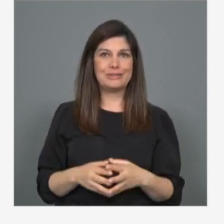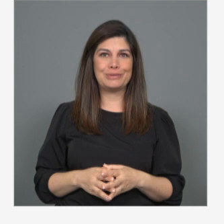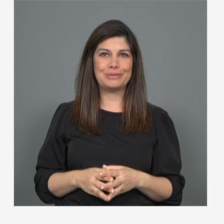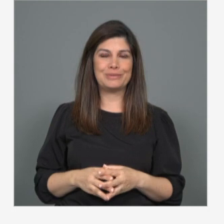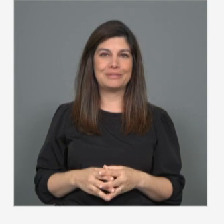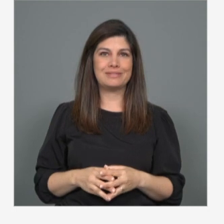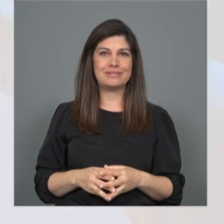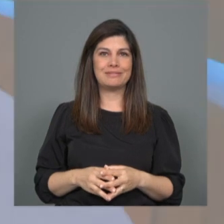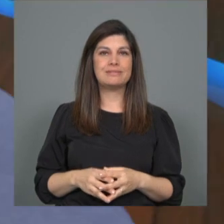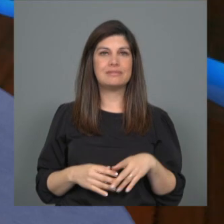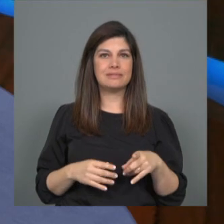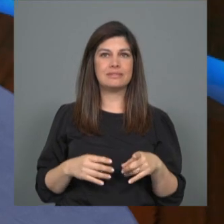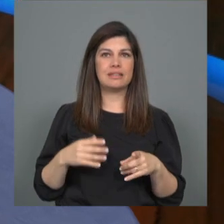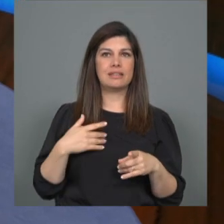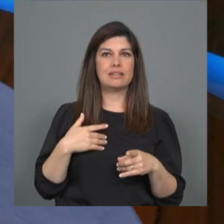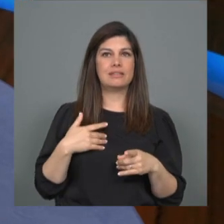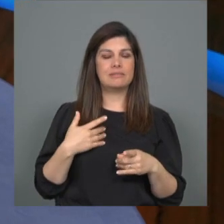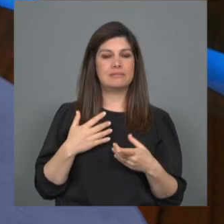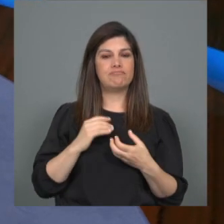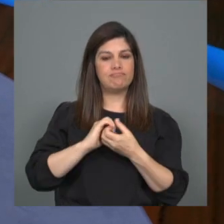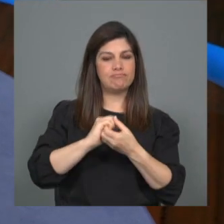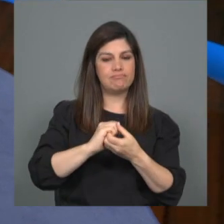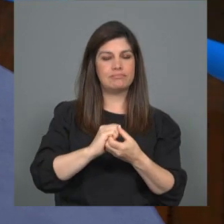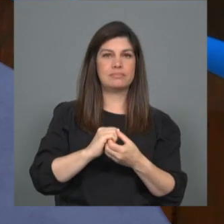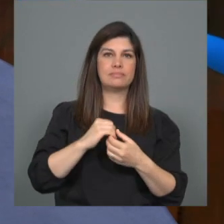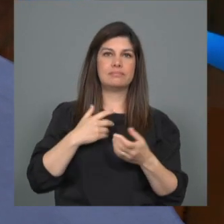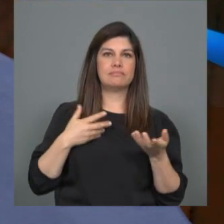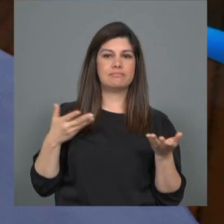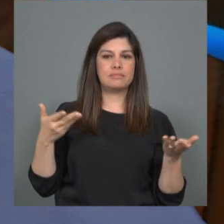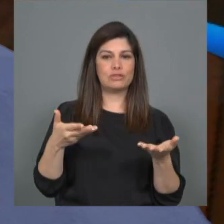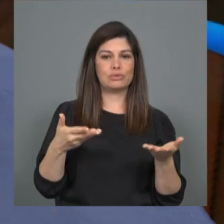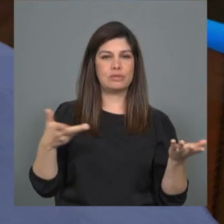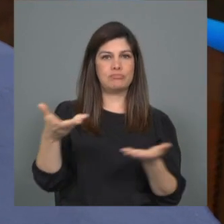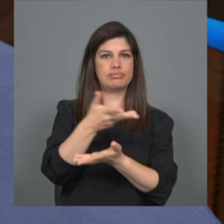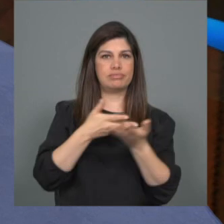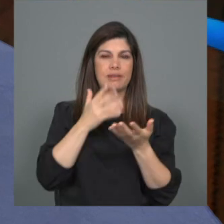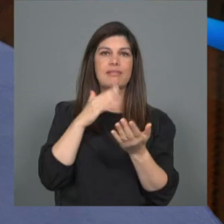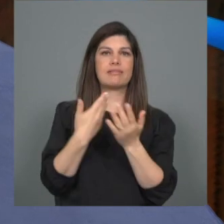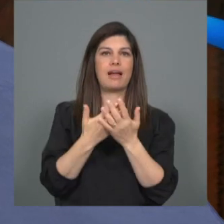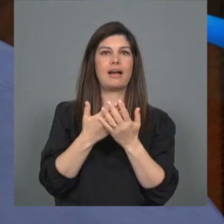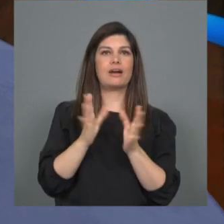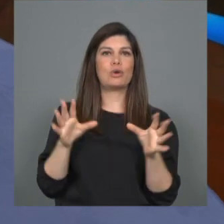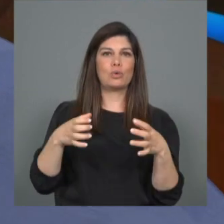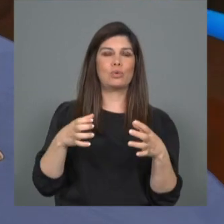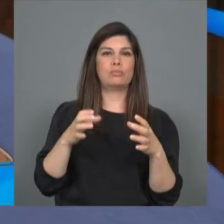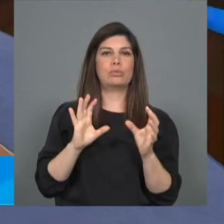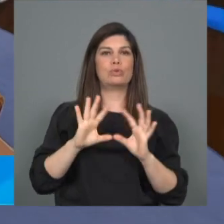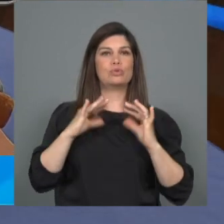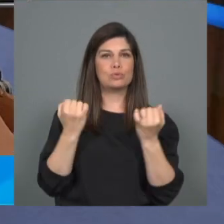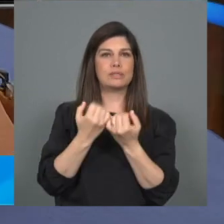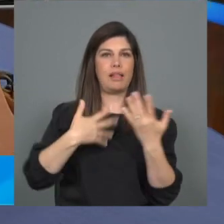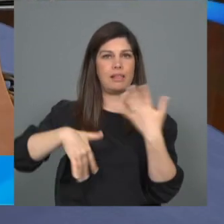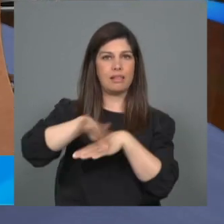portanto, essa solidariedade, essa fraternidade, são fatores de coesão social, de coesão comunitária, não